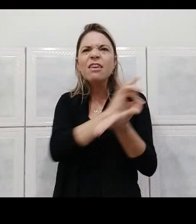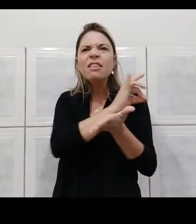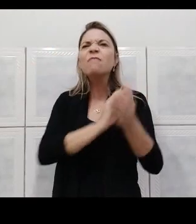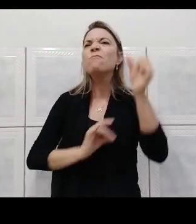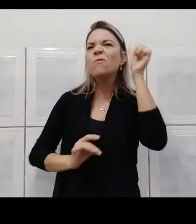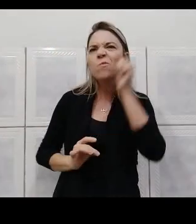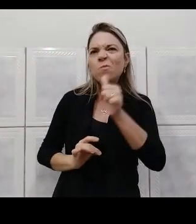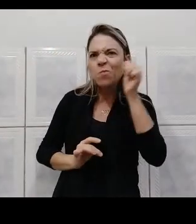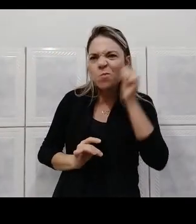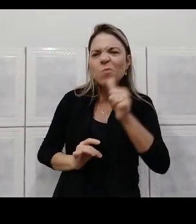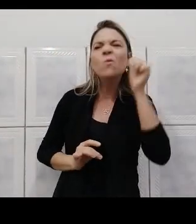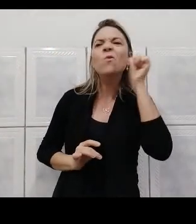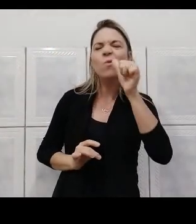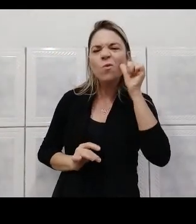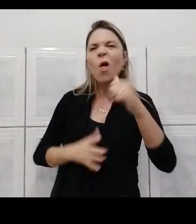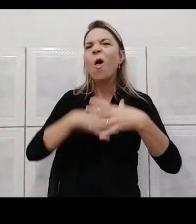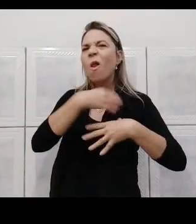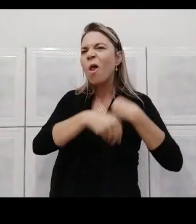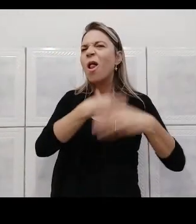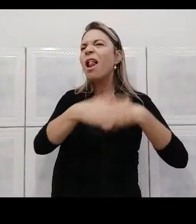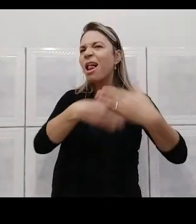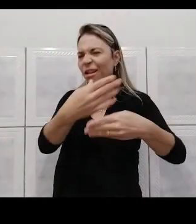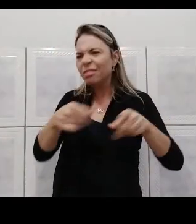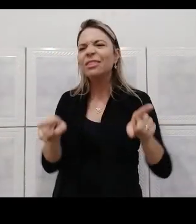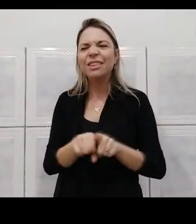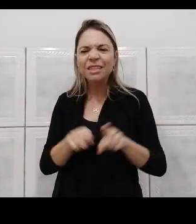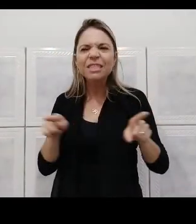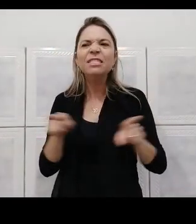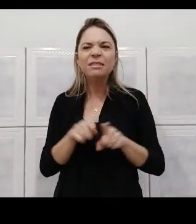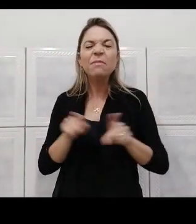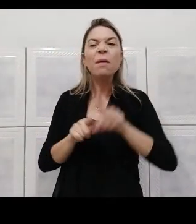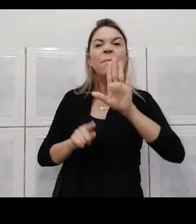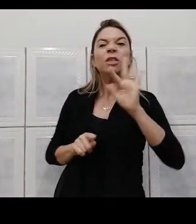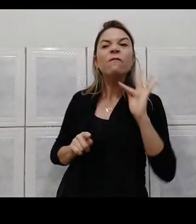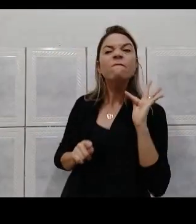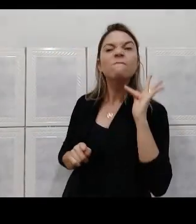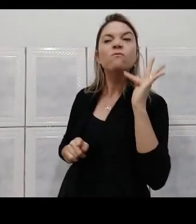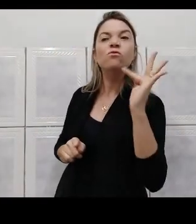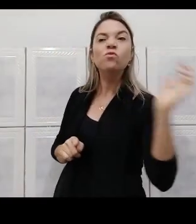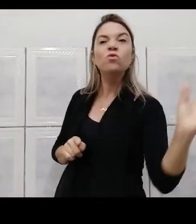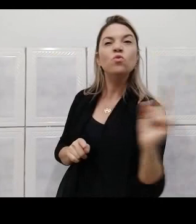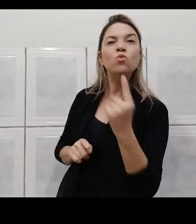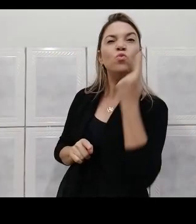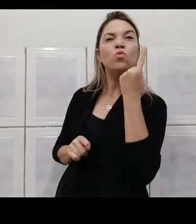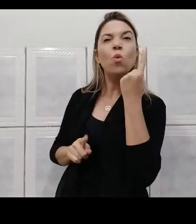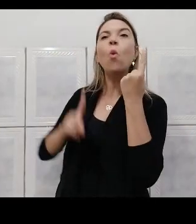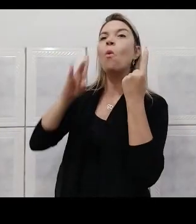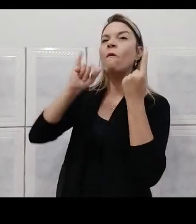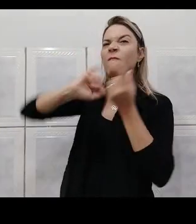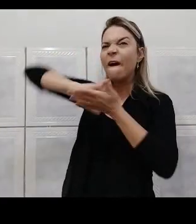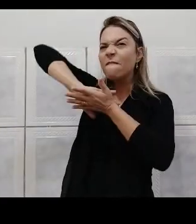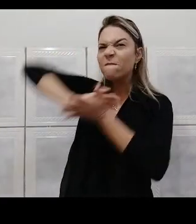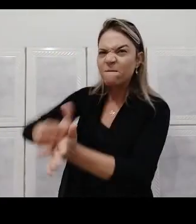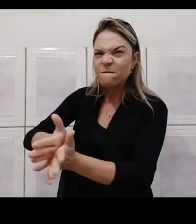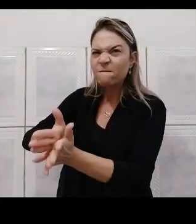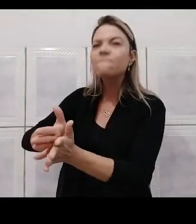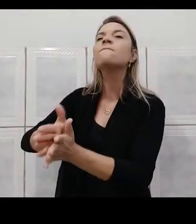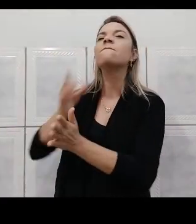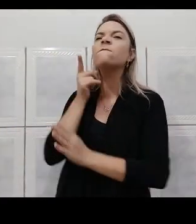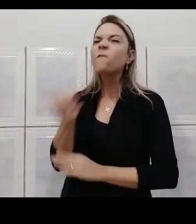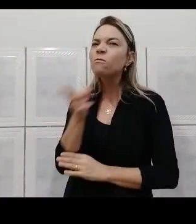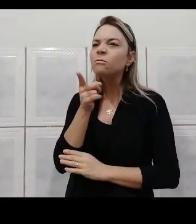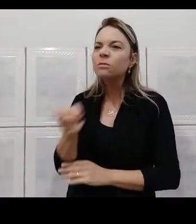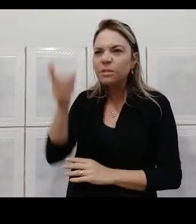seu descendente. Este te ferirá a cabeça, e tu lhe ferirás o calcanhar. Um dia virá